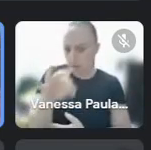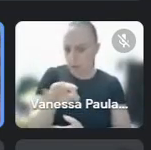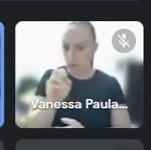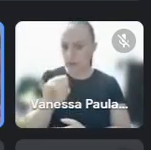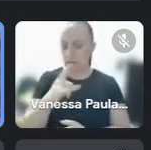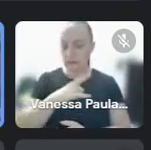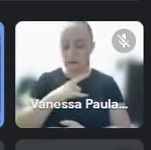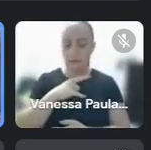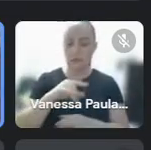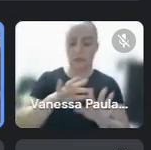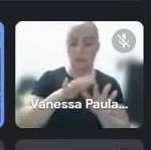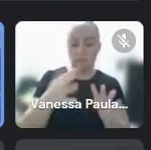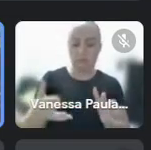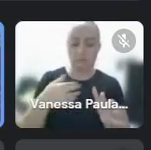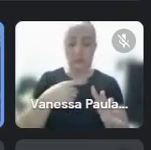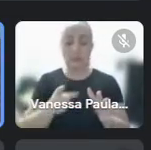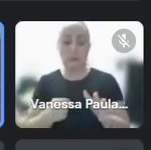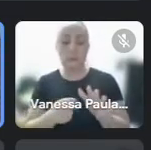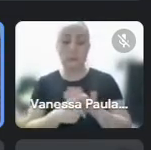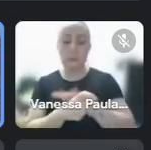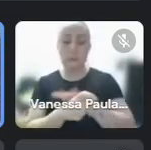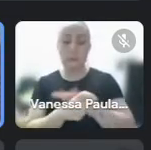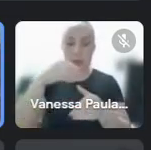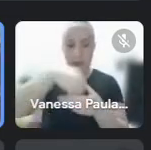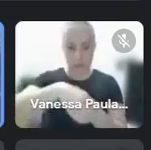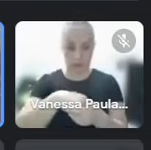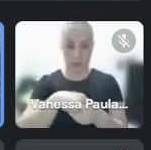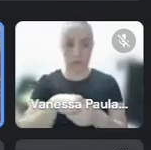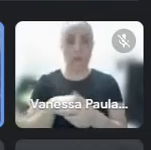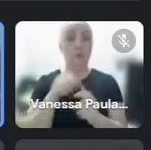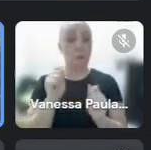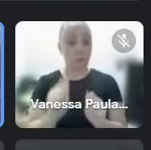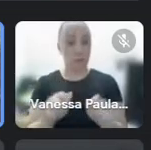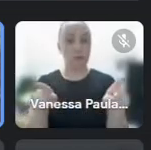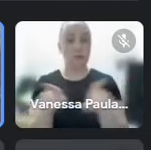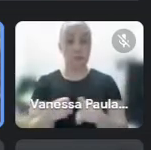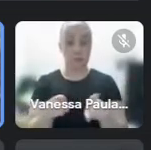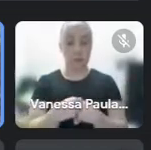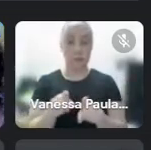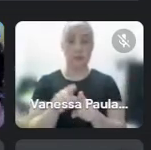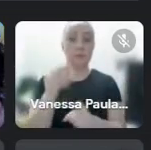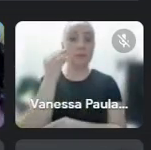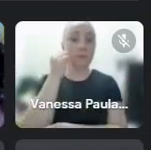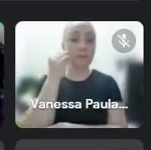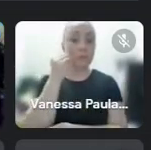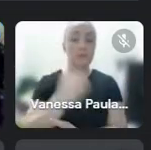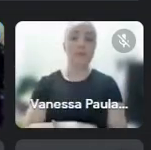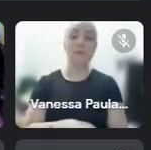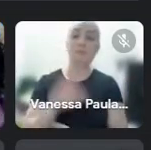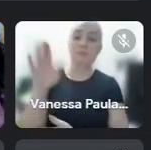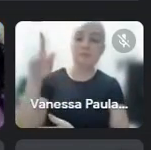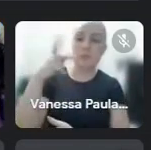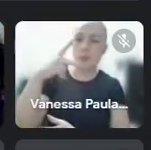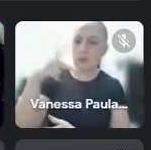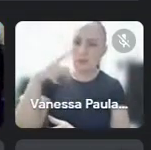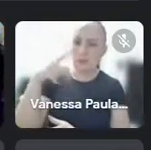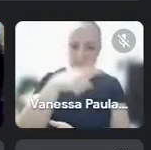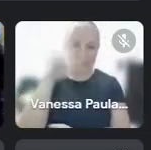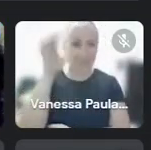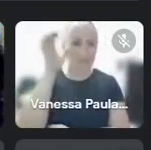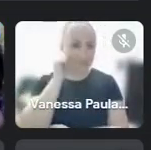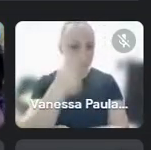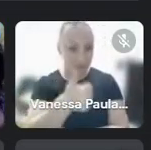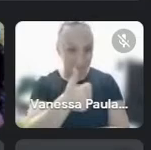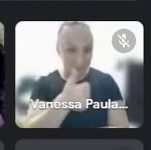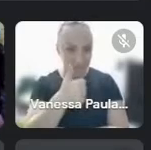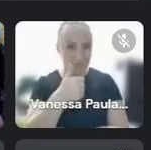se existem parasitos presentes. Eu posso até medir Professora Deia, está me ouvindo, querida?